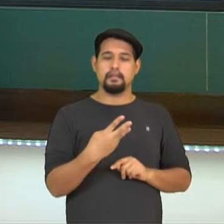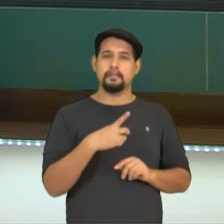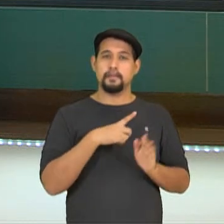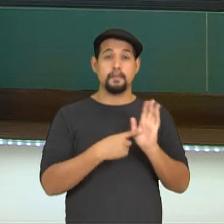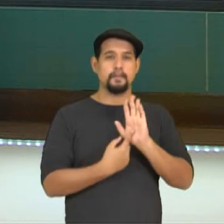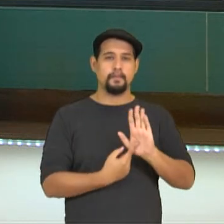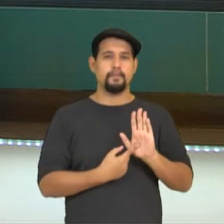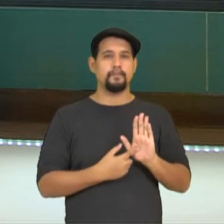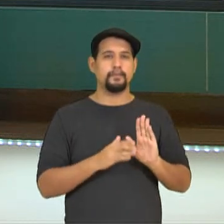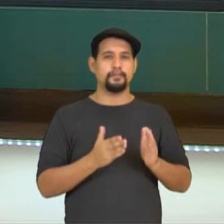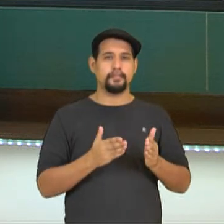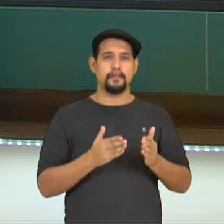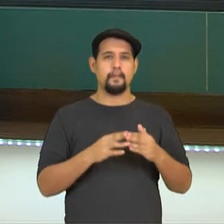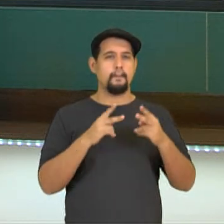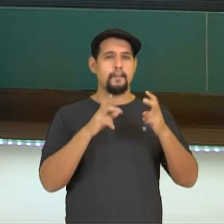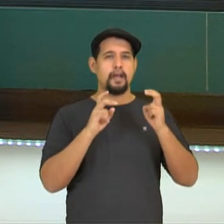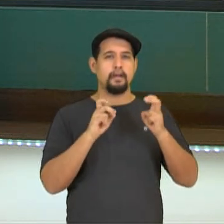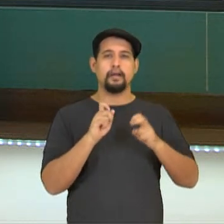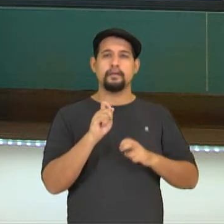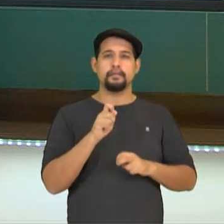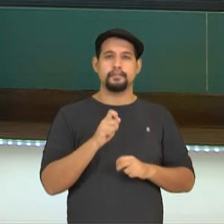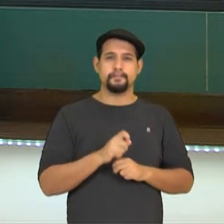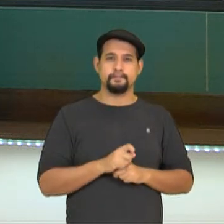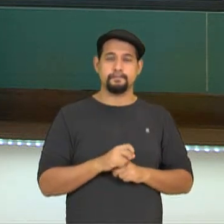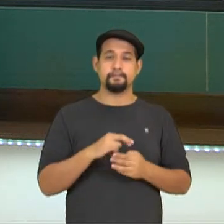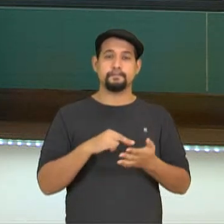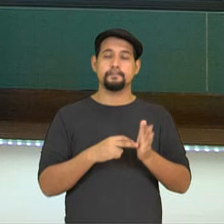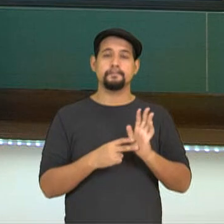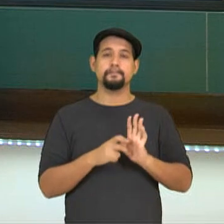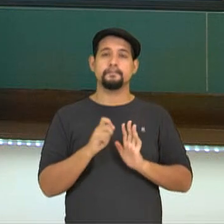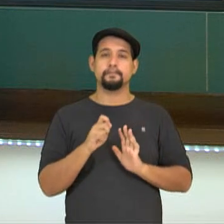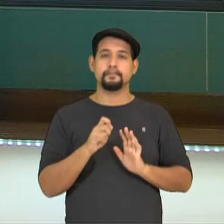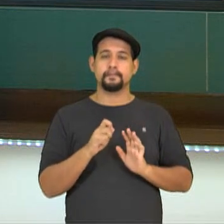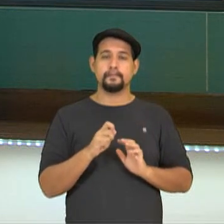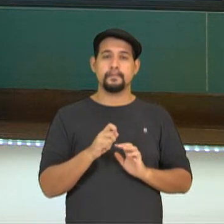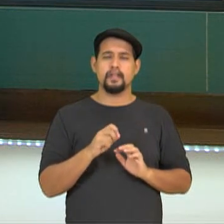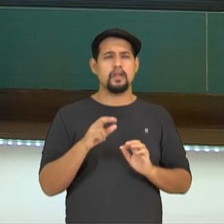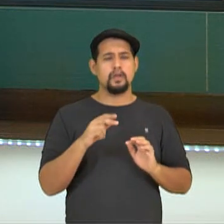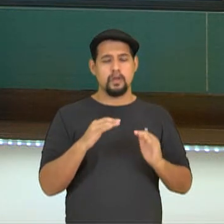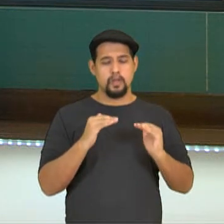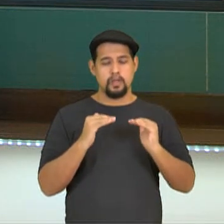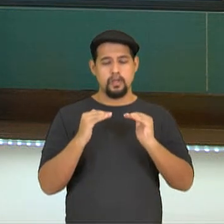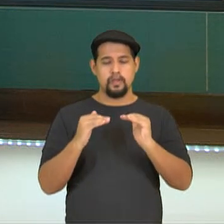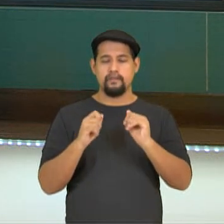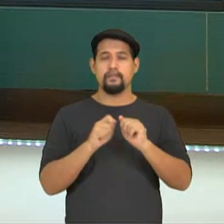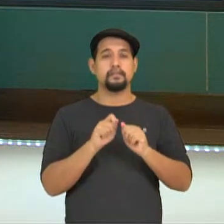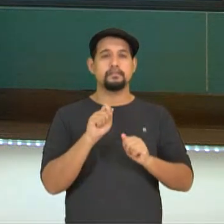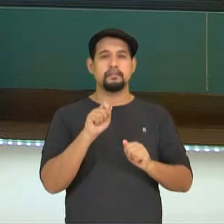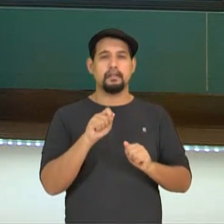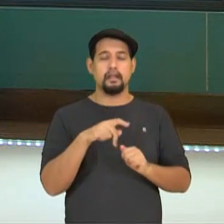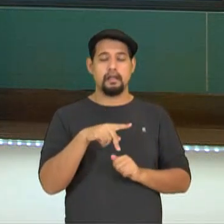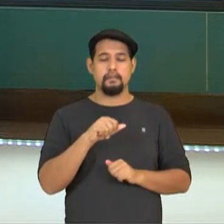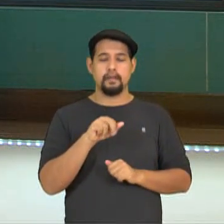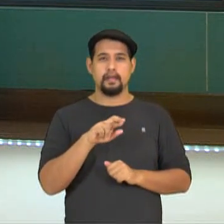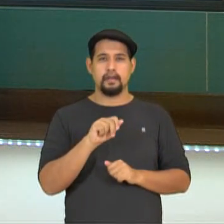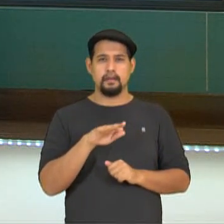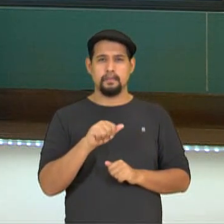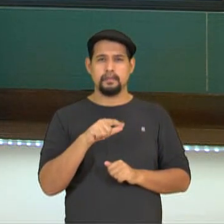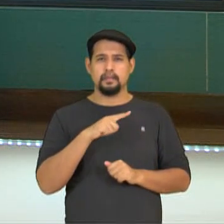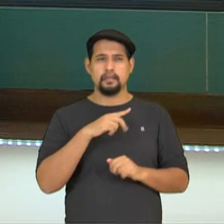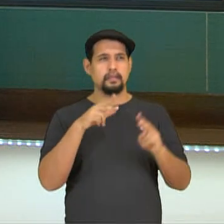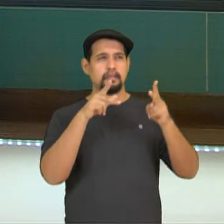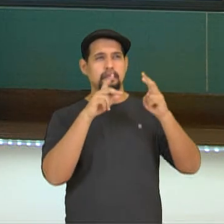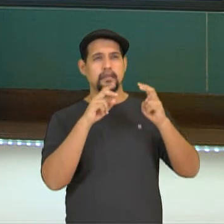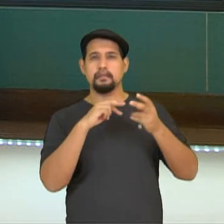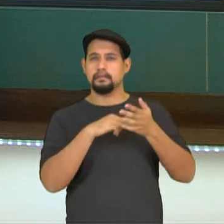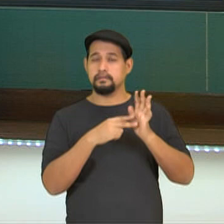aqui na tabela. Vocês podem verificar que eles são pontos simétricos, né? Fazem com que a parábola tenha essa característica também de